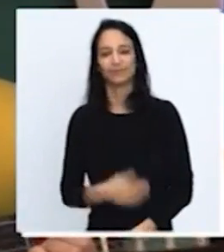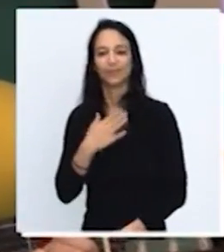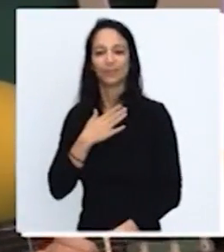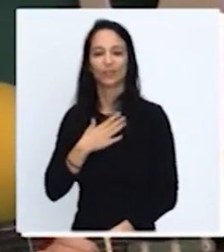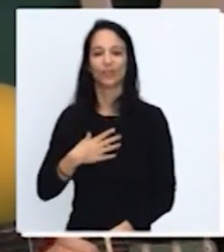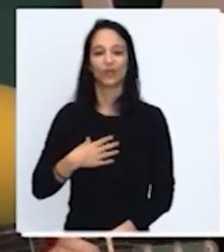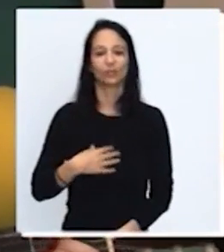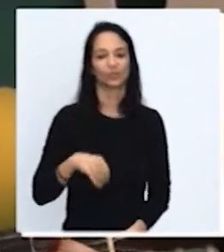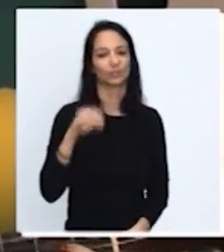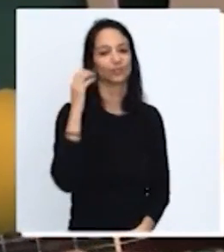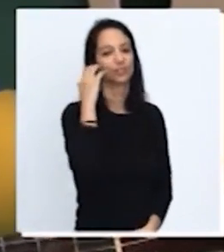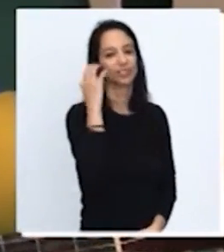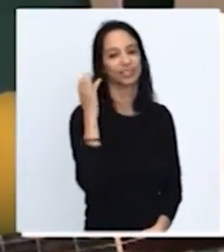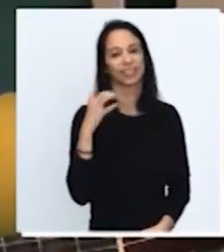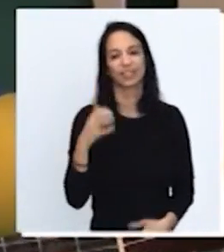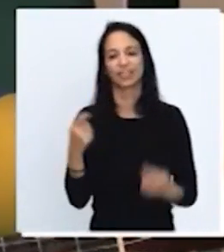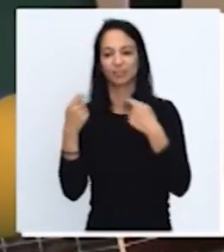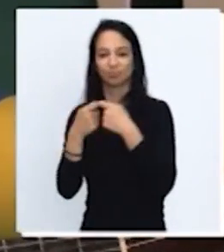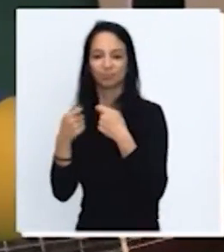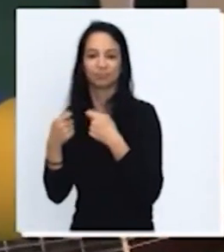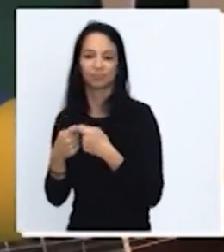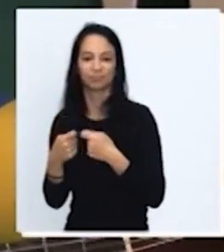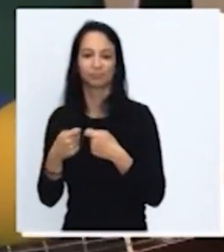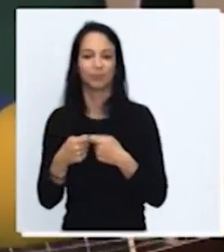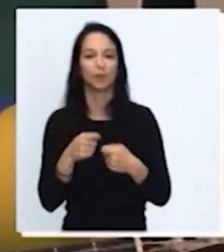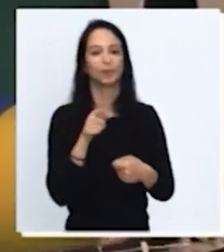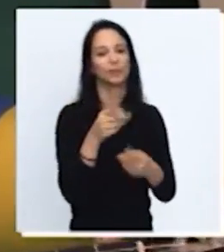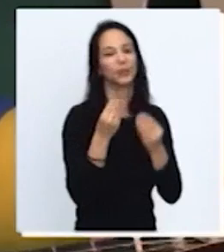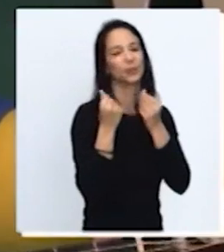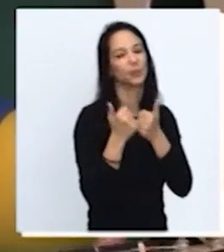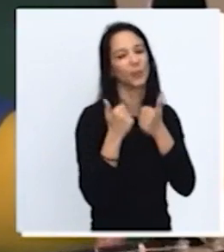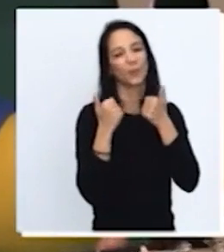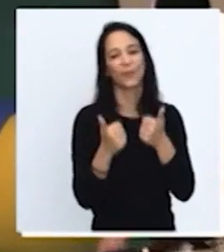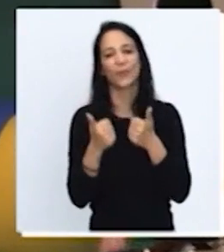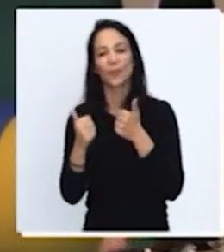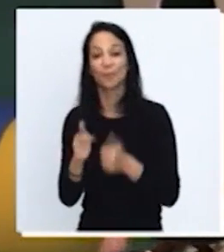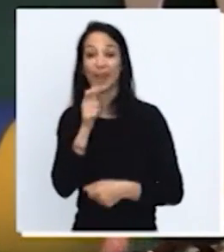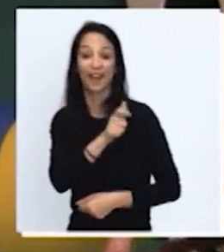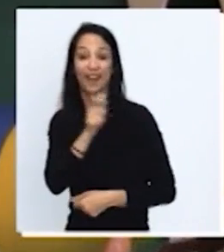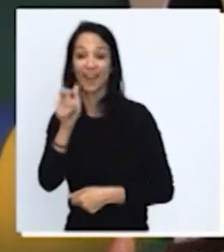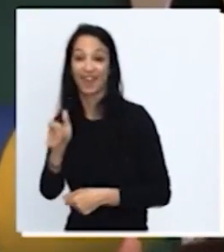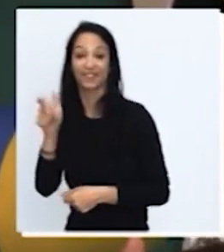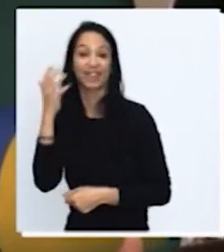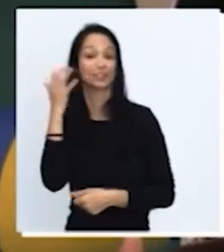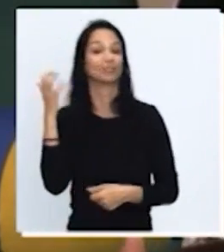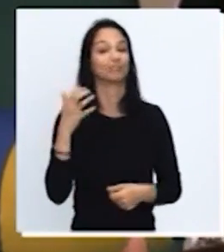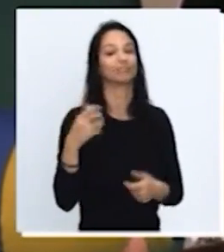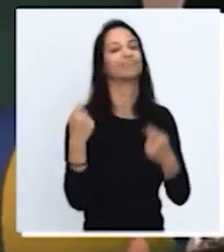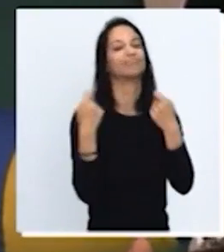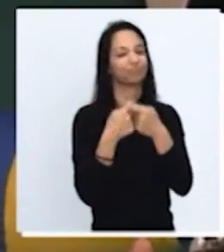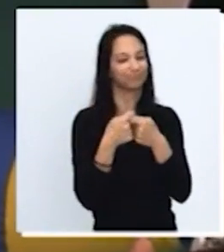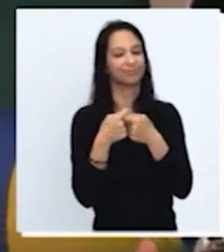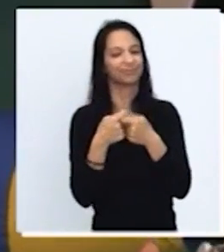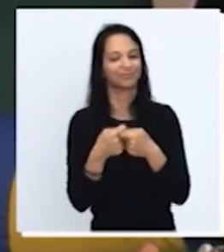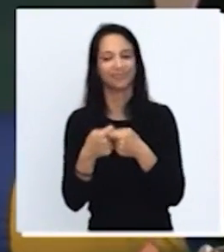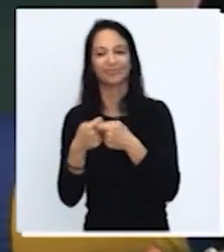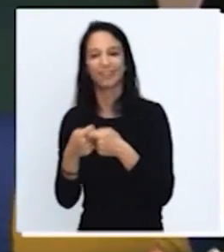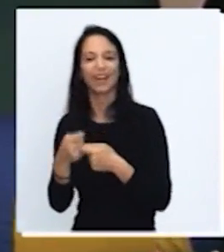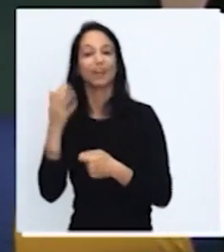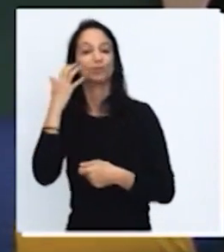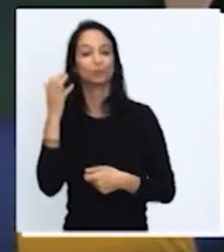Gosto de rimar, isto é mesmo bom. Palavras que rimam terminam no mesmo